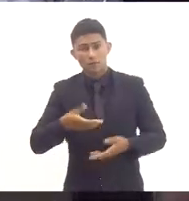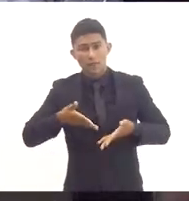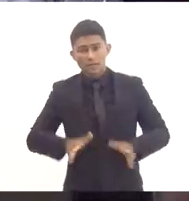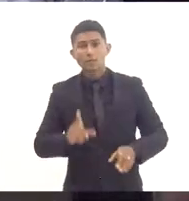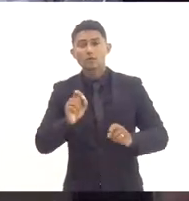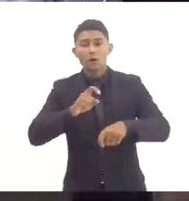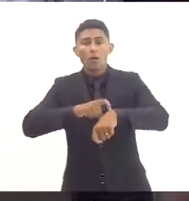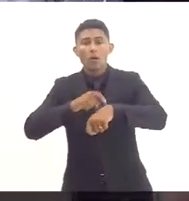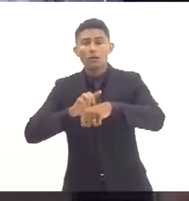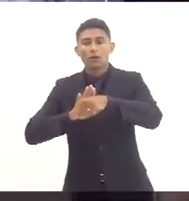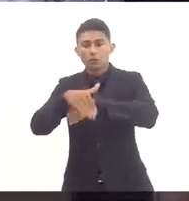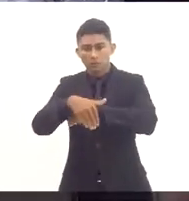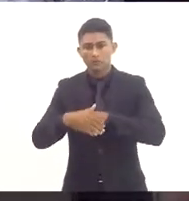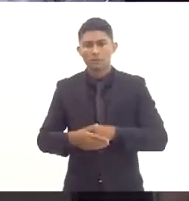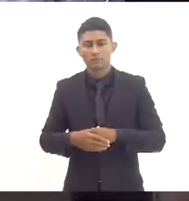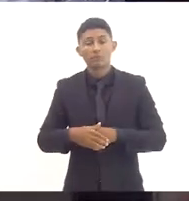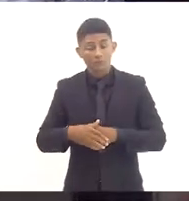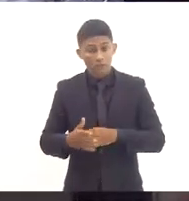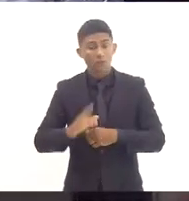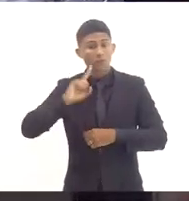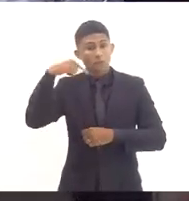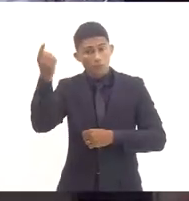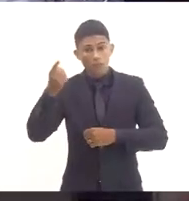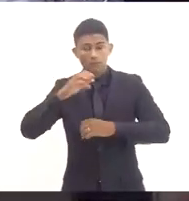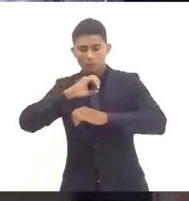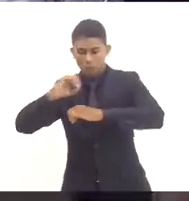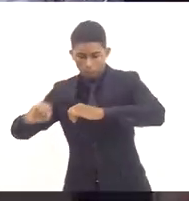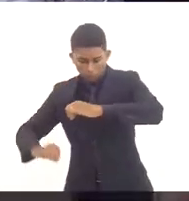coisas da minha higiene do meu filho no dia seguinte